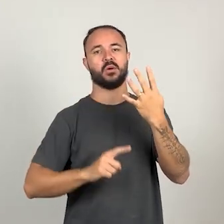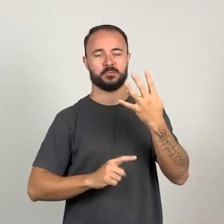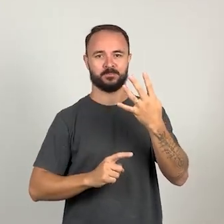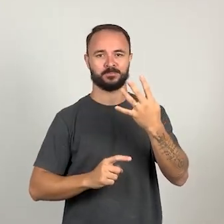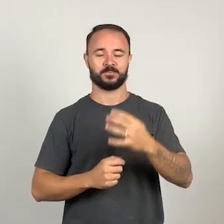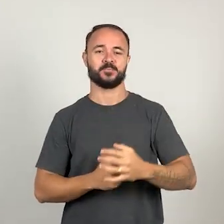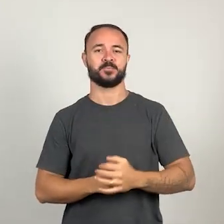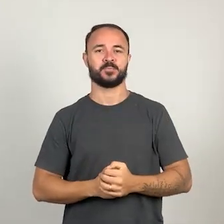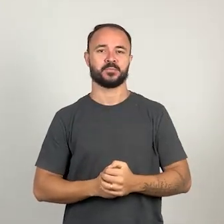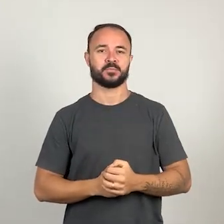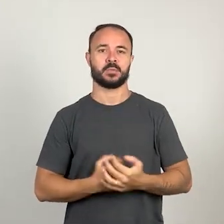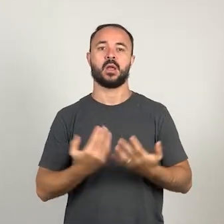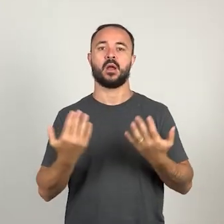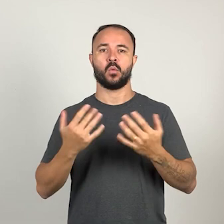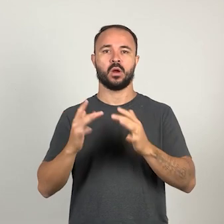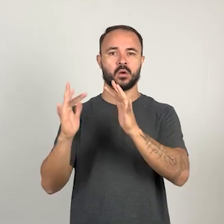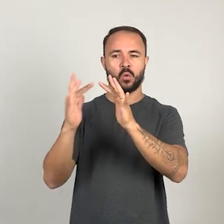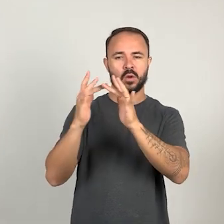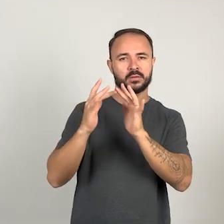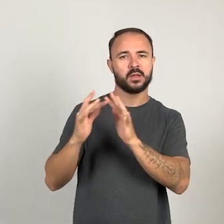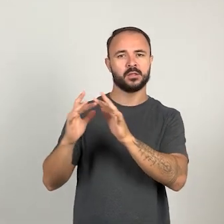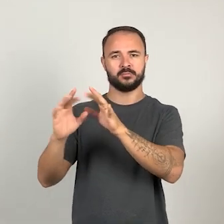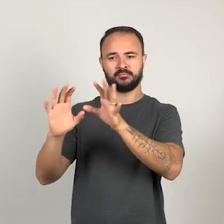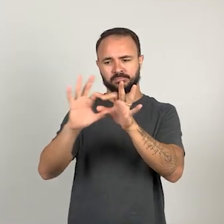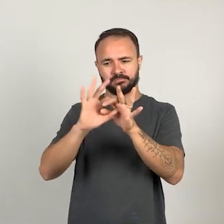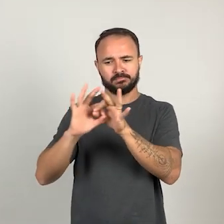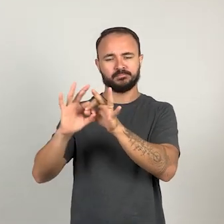EV6. Então, vamos conectar 2 de cada lado,